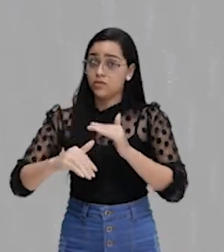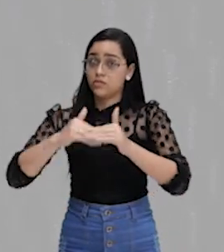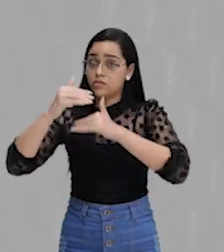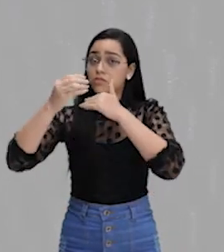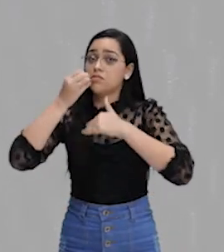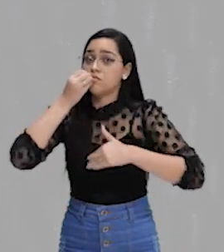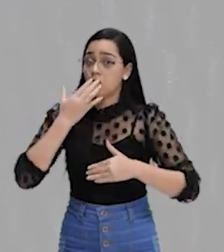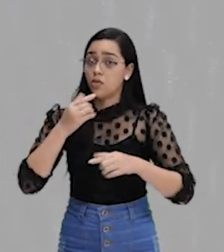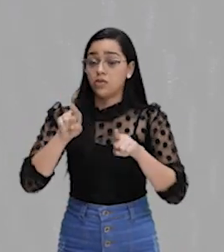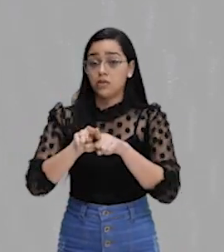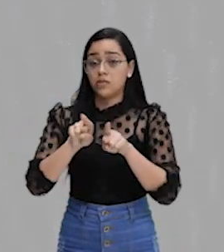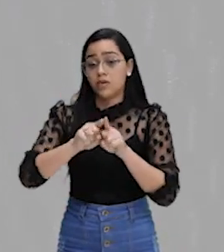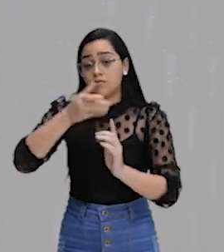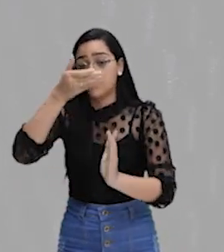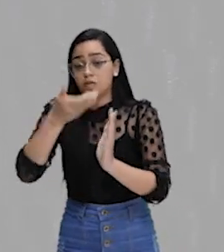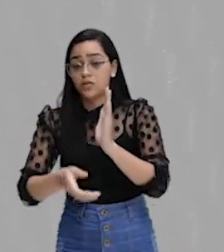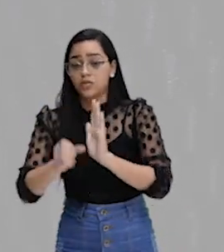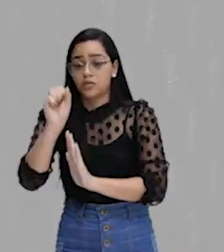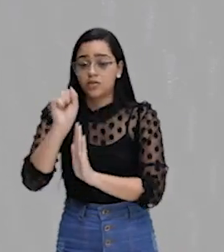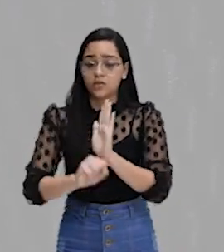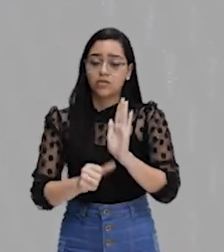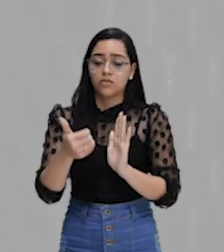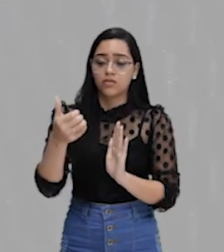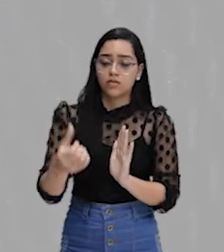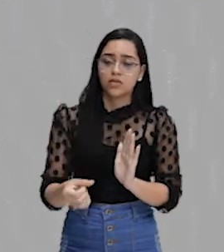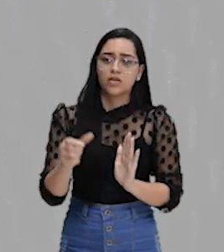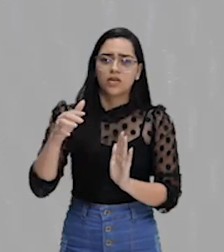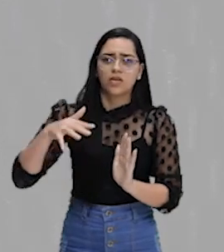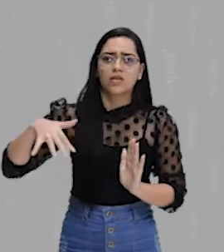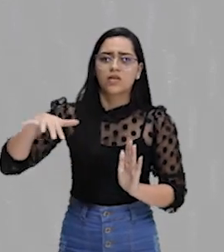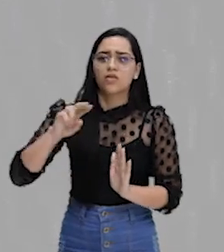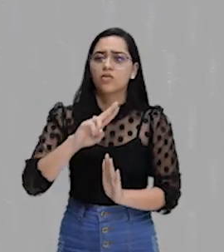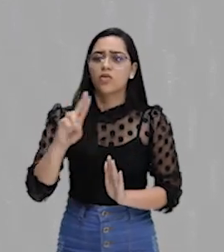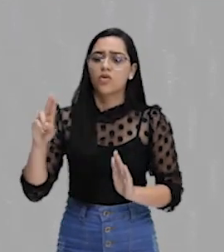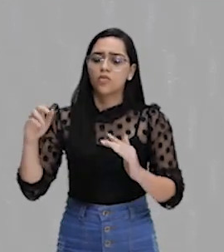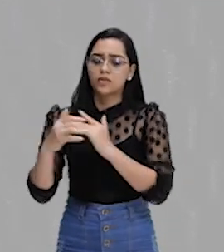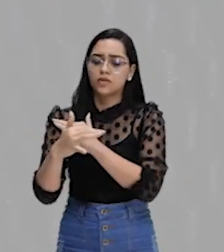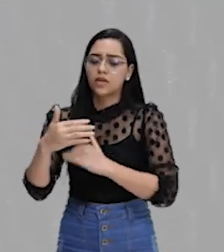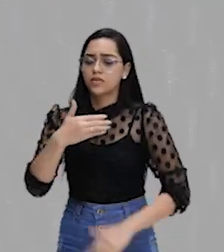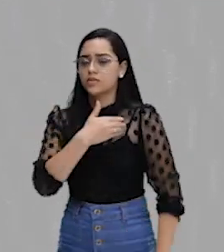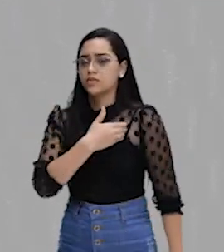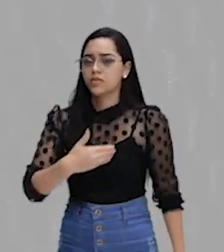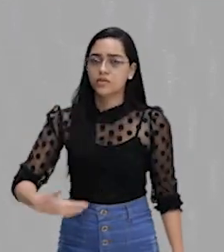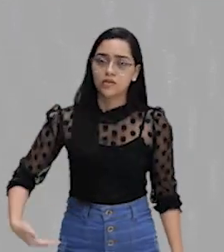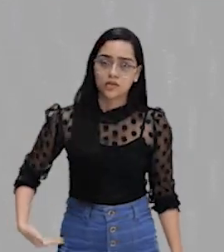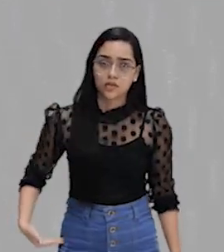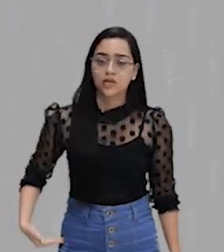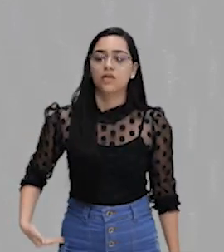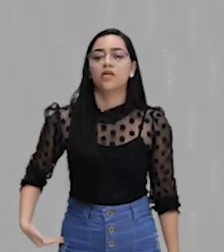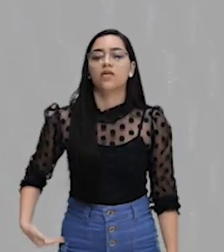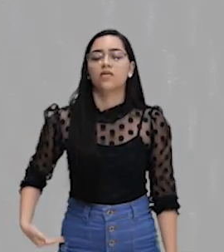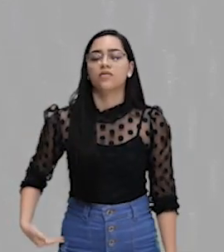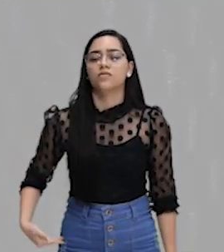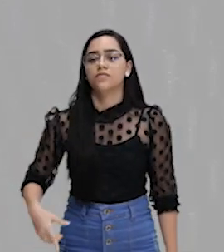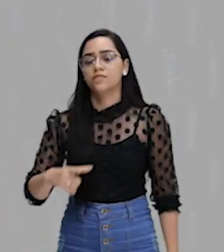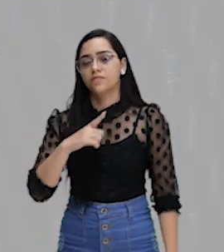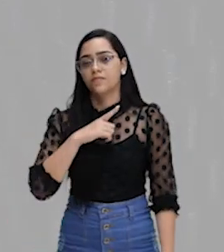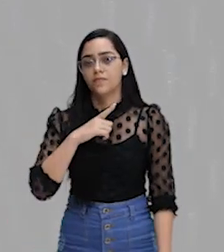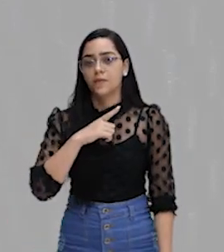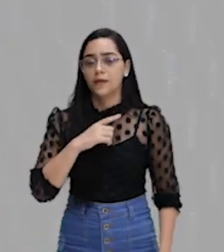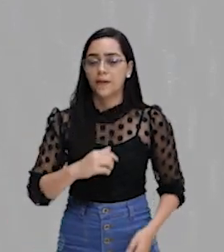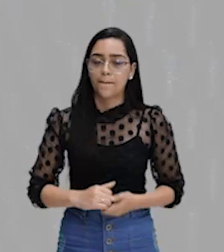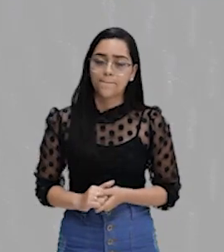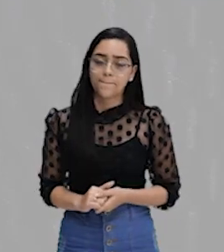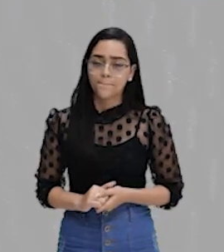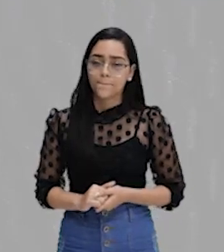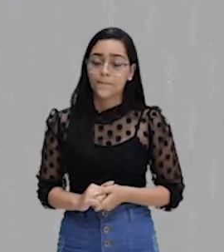e de decadência no século XVI, ali nas chamadas cidades-estados das republiquetas da Península